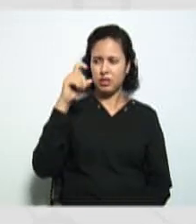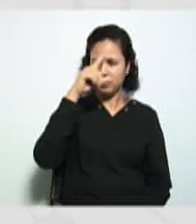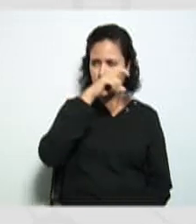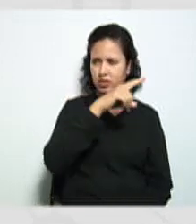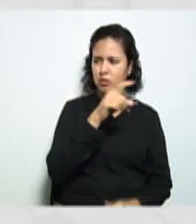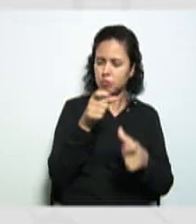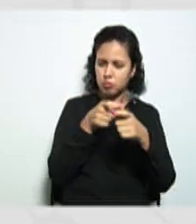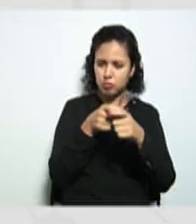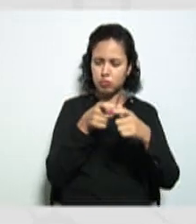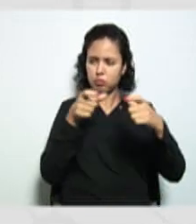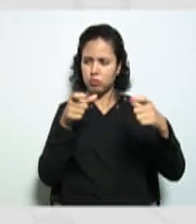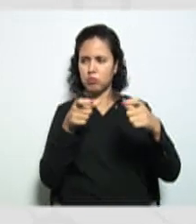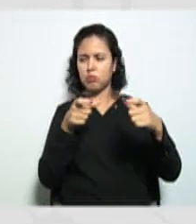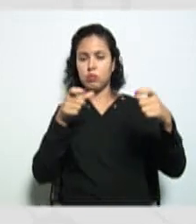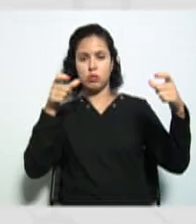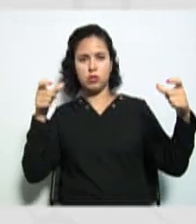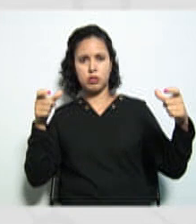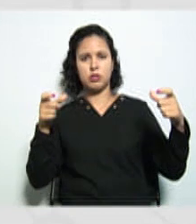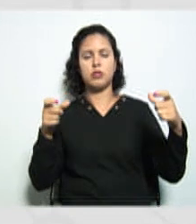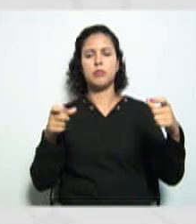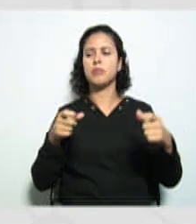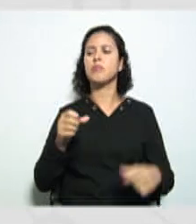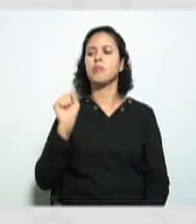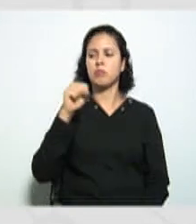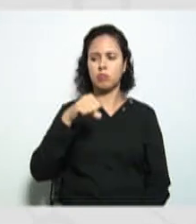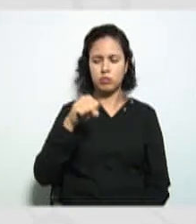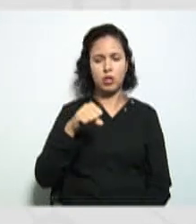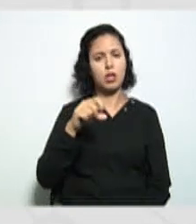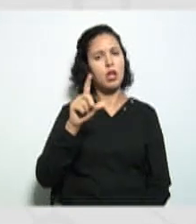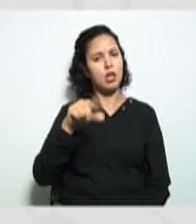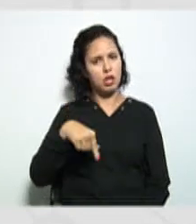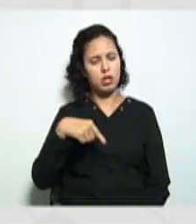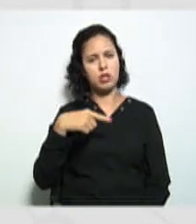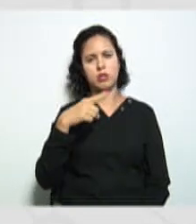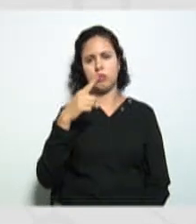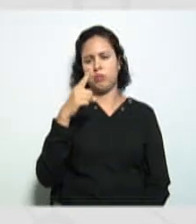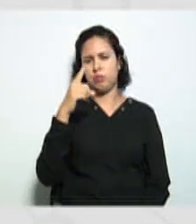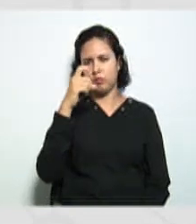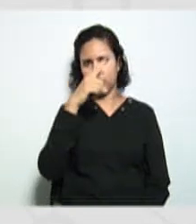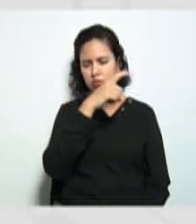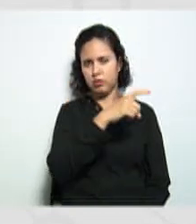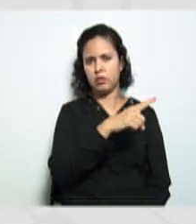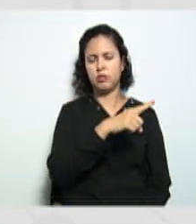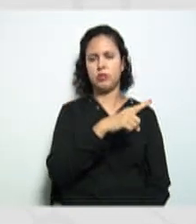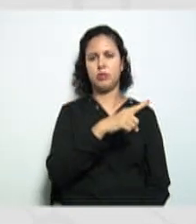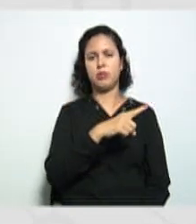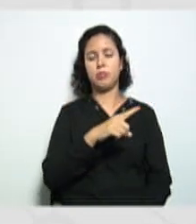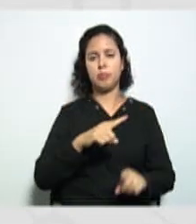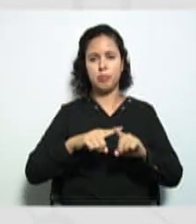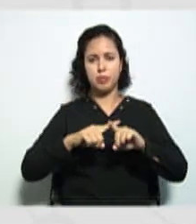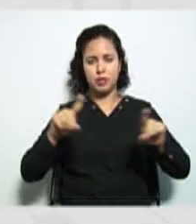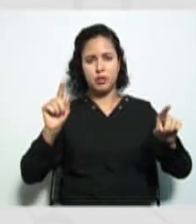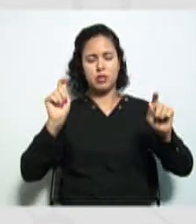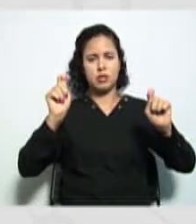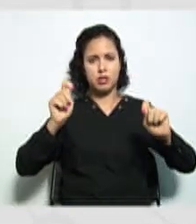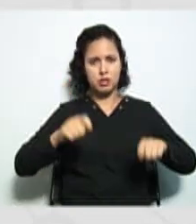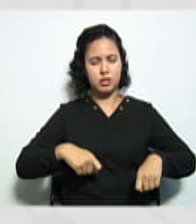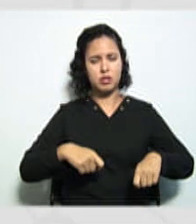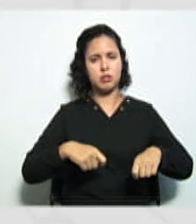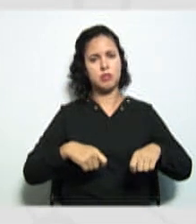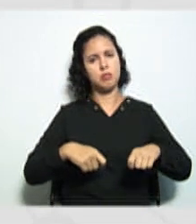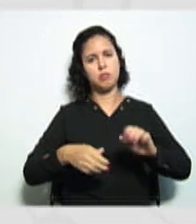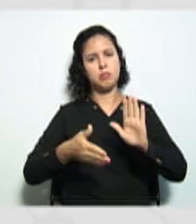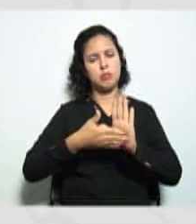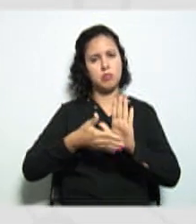desafio? Esse é um desafio, depende de você, né? Depende da sua vontade. Mas é uma proposta que